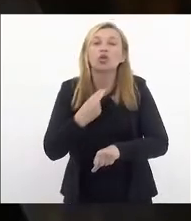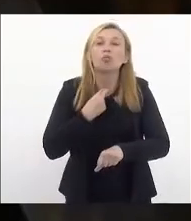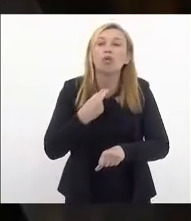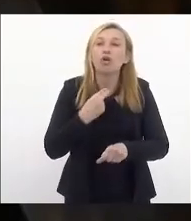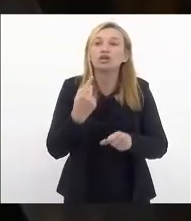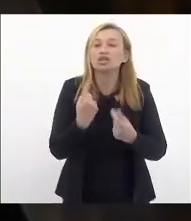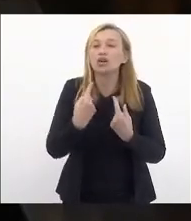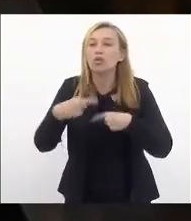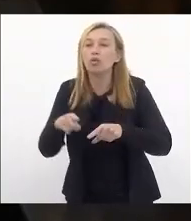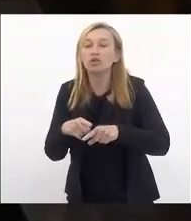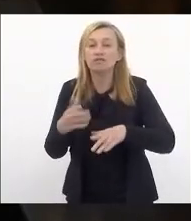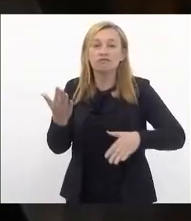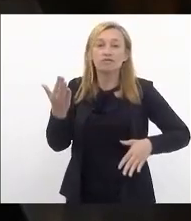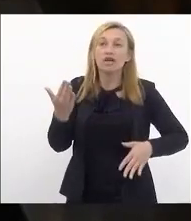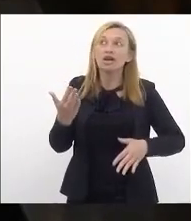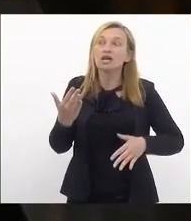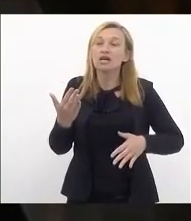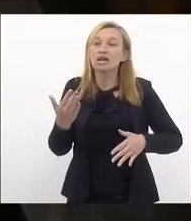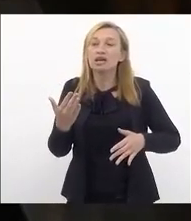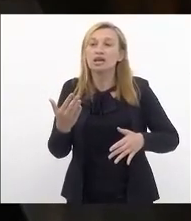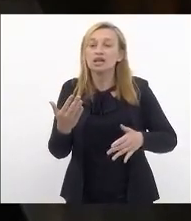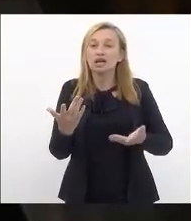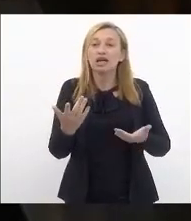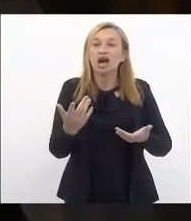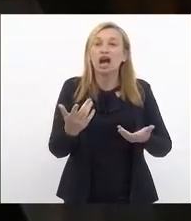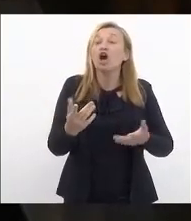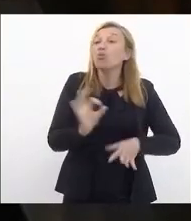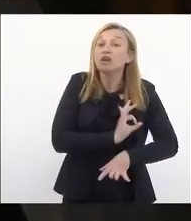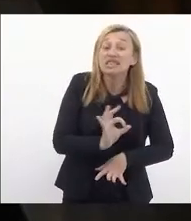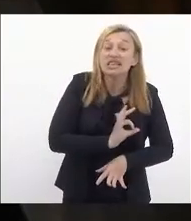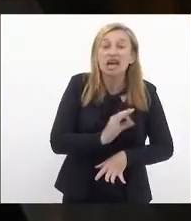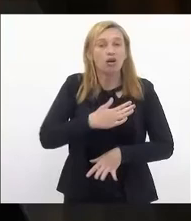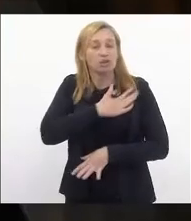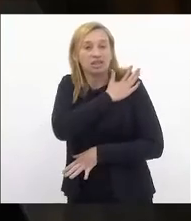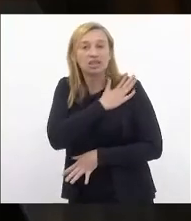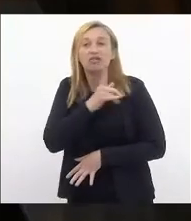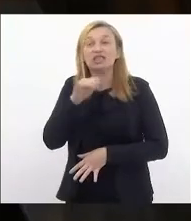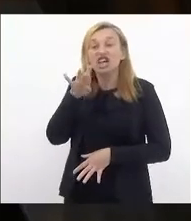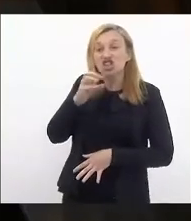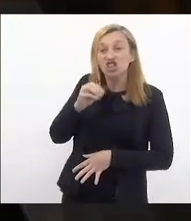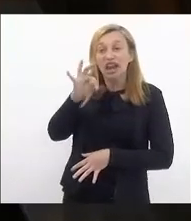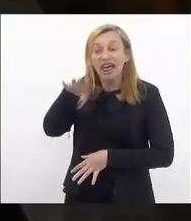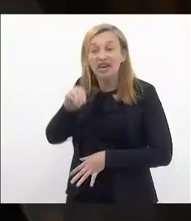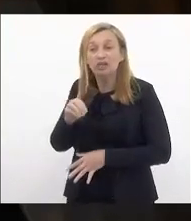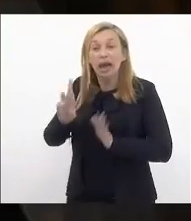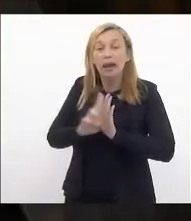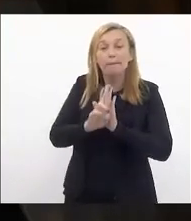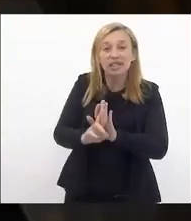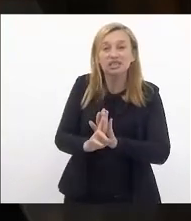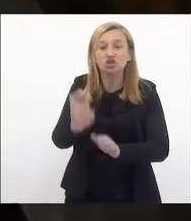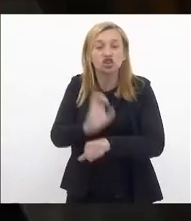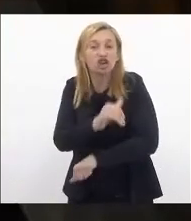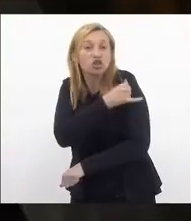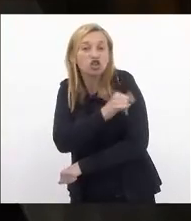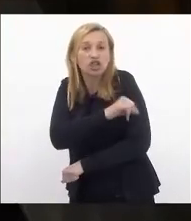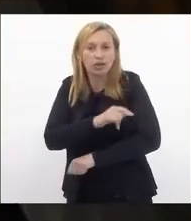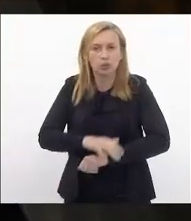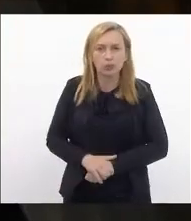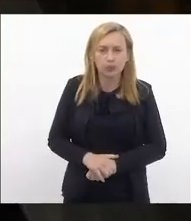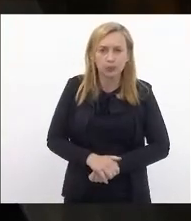atingido por vagabundos o policial militar sargento Leandro representa o estado do Rio de Janeiro